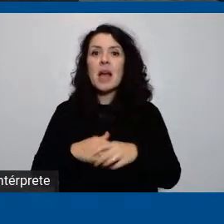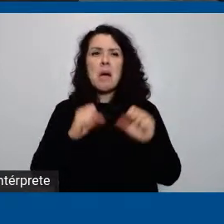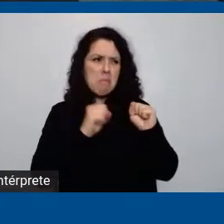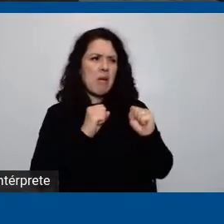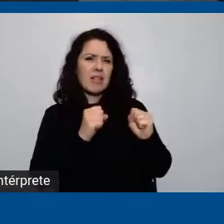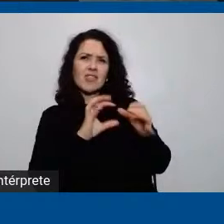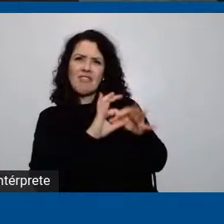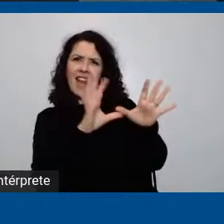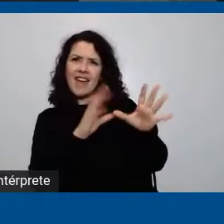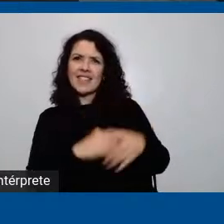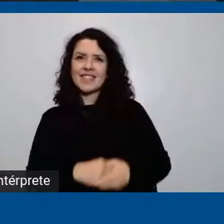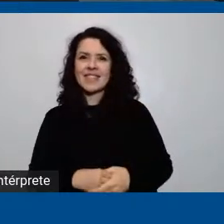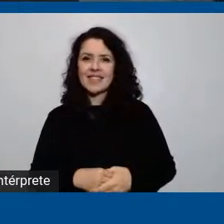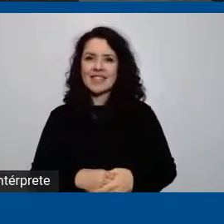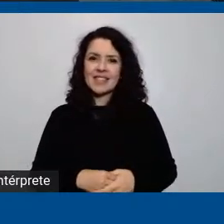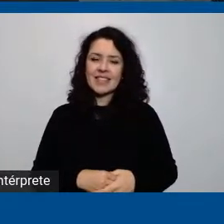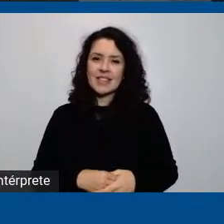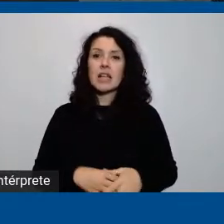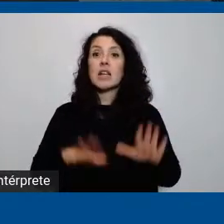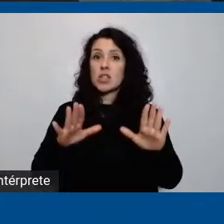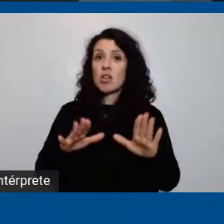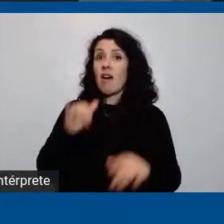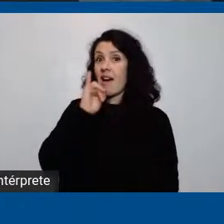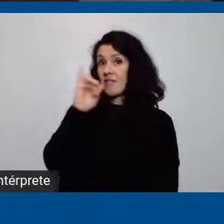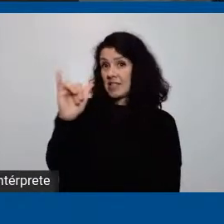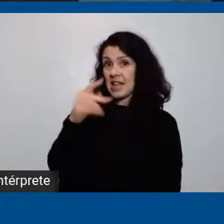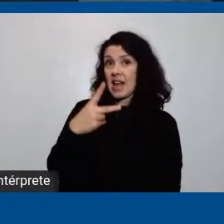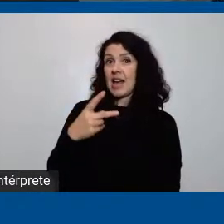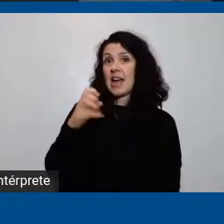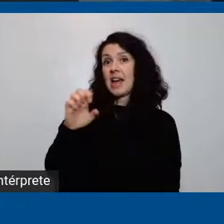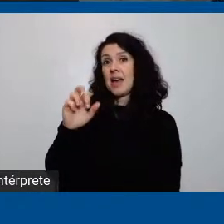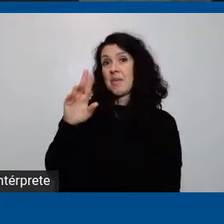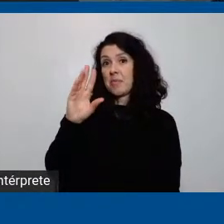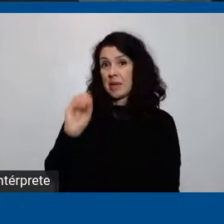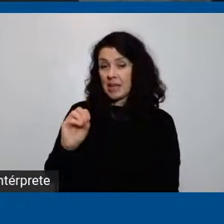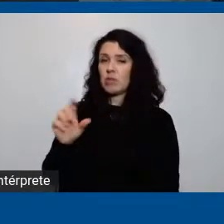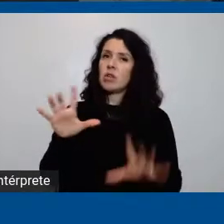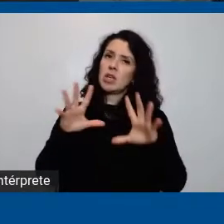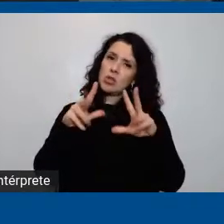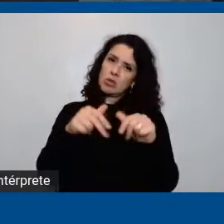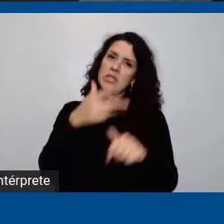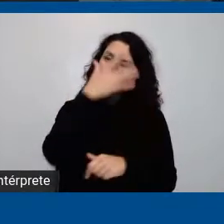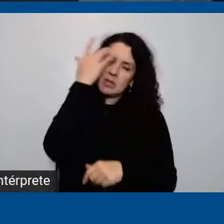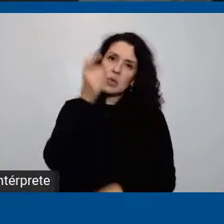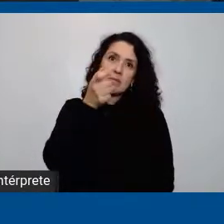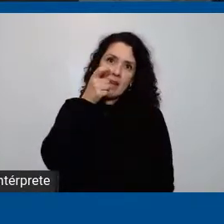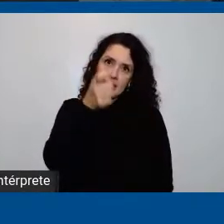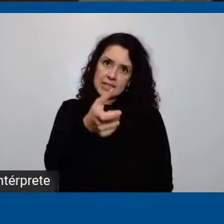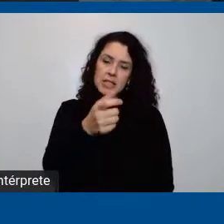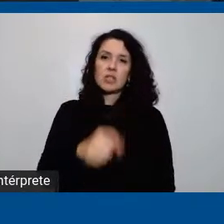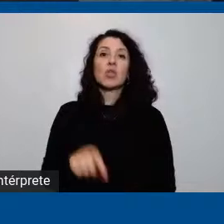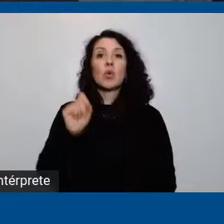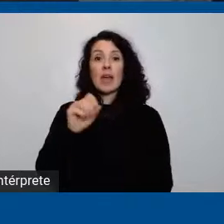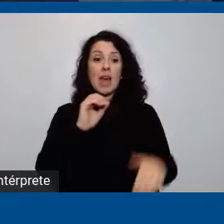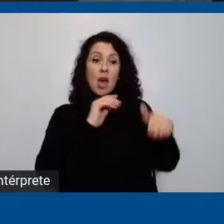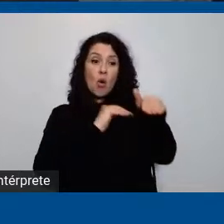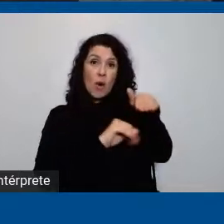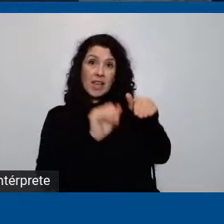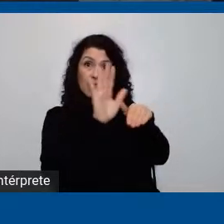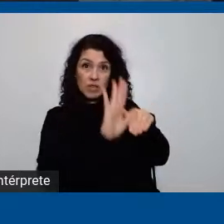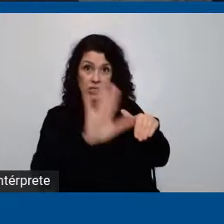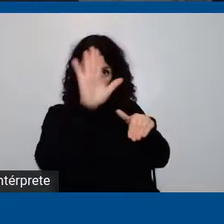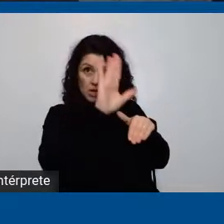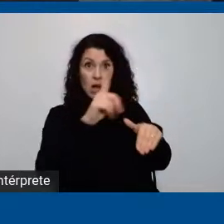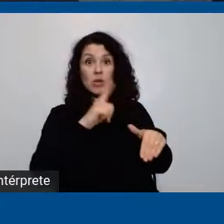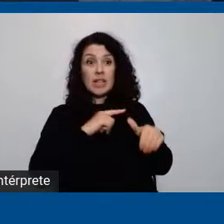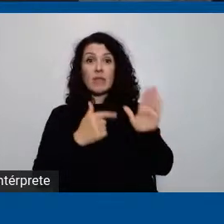falar para o Pedro, né, e para todo mundo que nos assiste, que, na verdade, o Arquivo Nacional fez uma exposição, que é uma